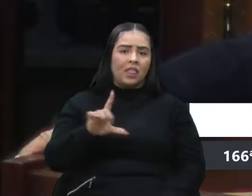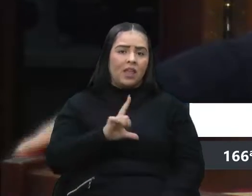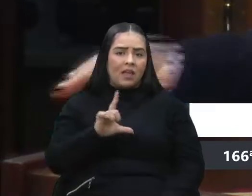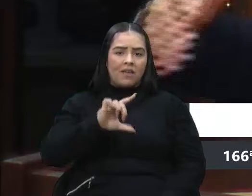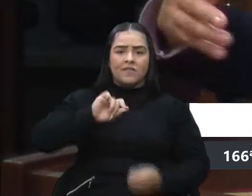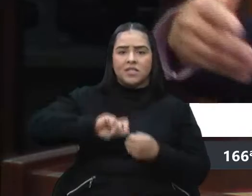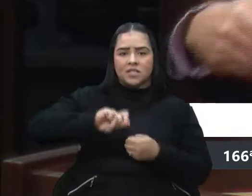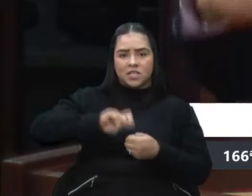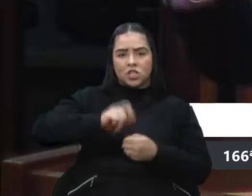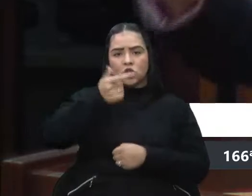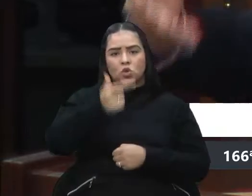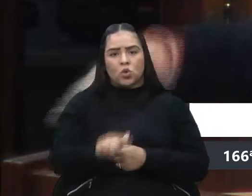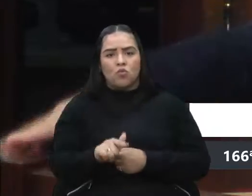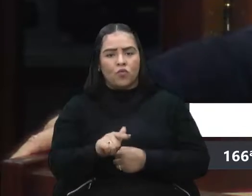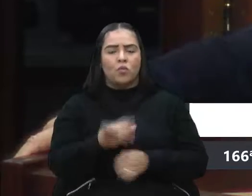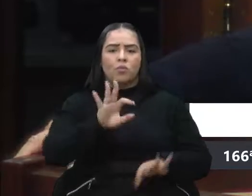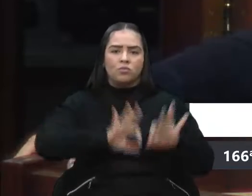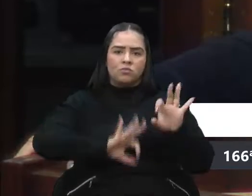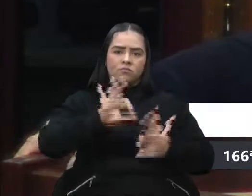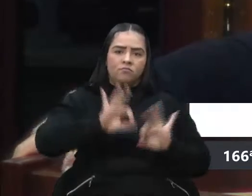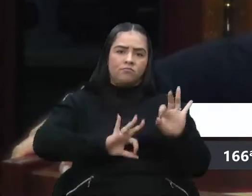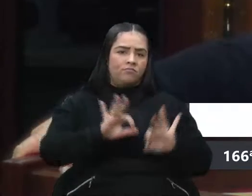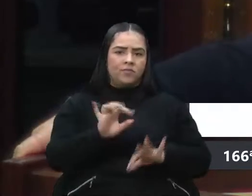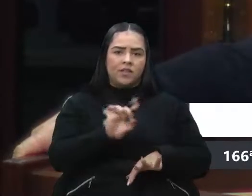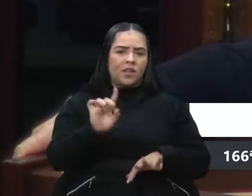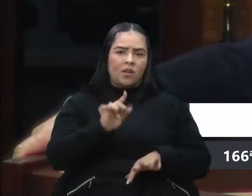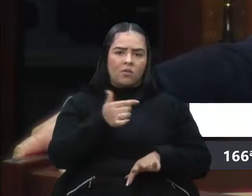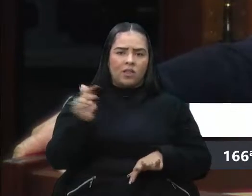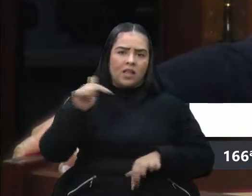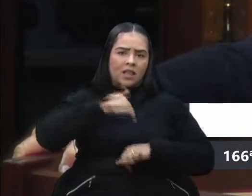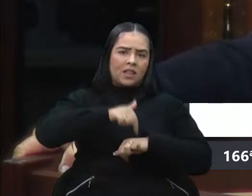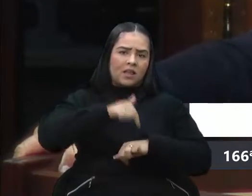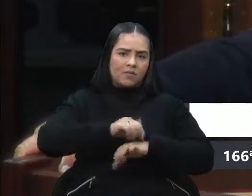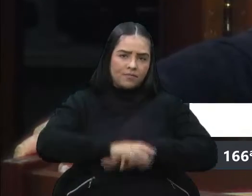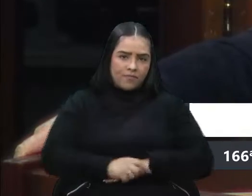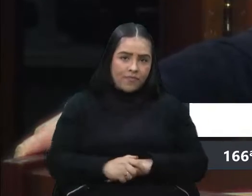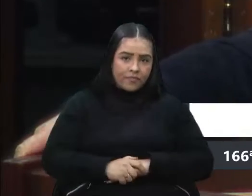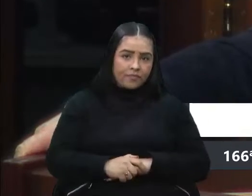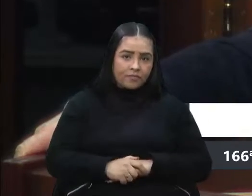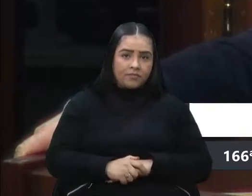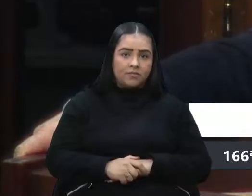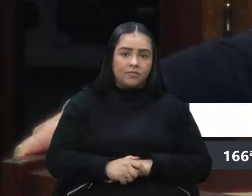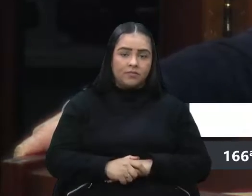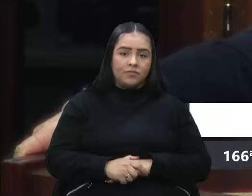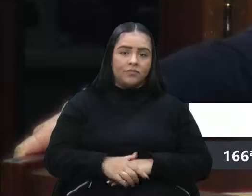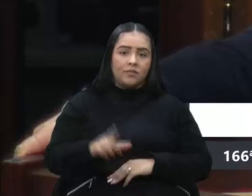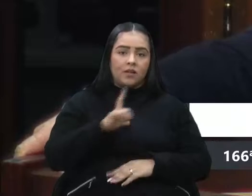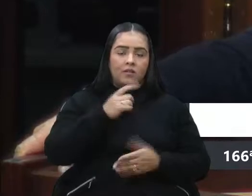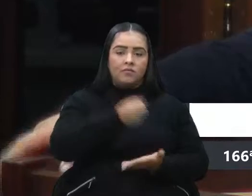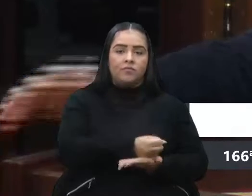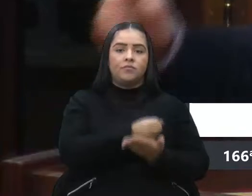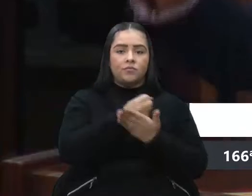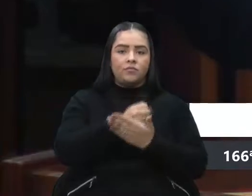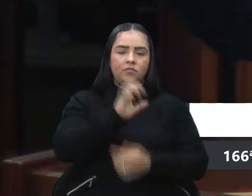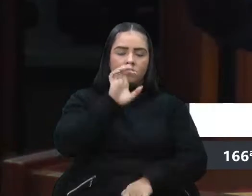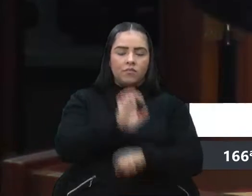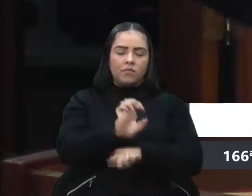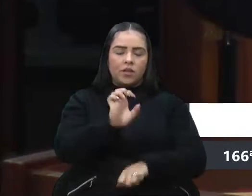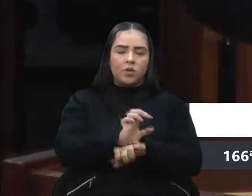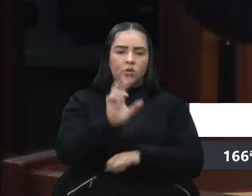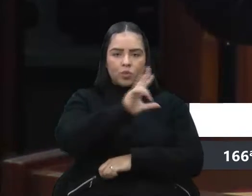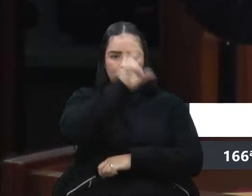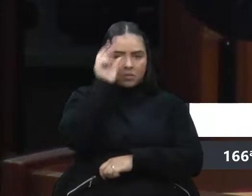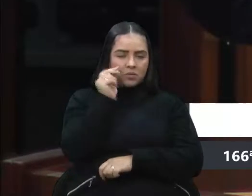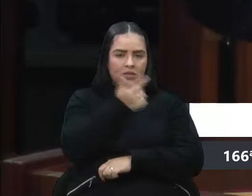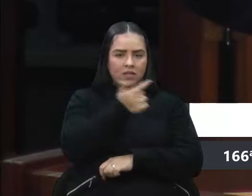feito novamente o projeto, que não daria tempo. Então veio o aporte estadual, municipal, e não daria